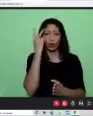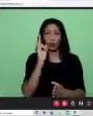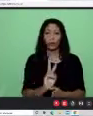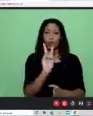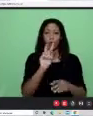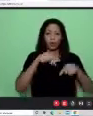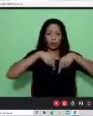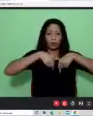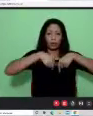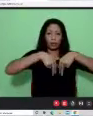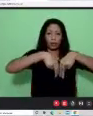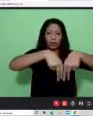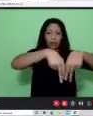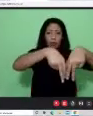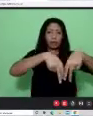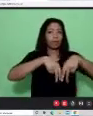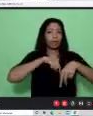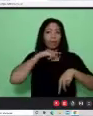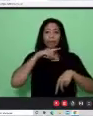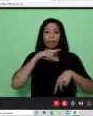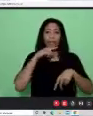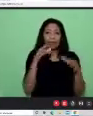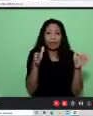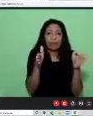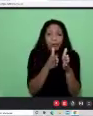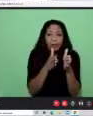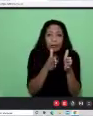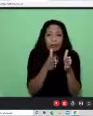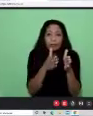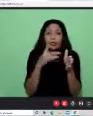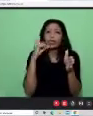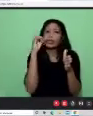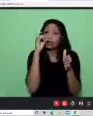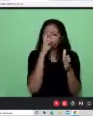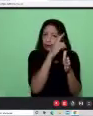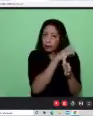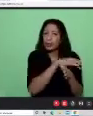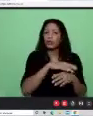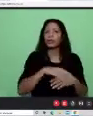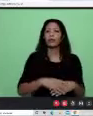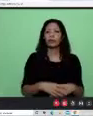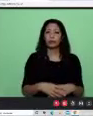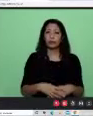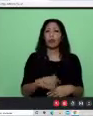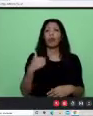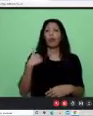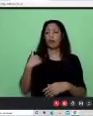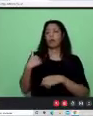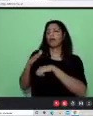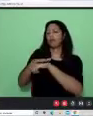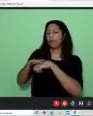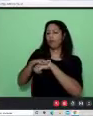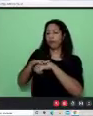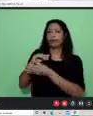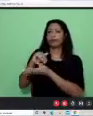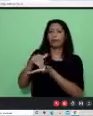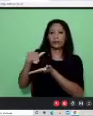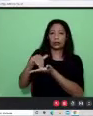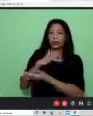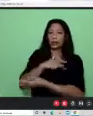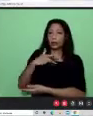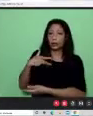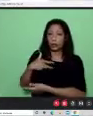É uma situação extremamente complicada. Sei, inclusive, já conversei com a secretária de saúde, que